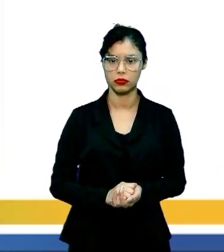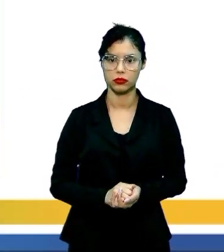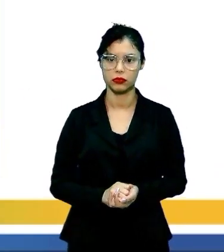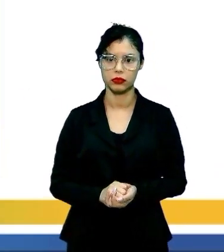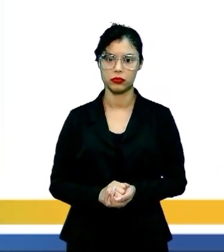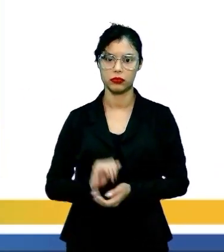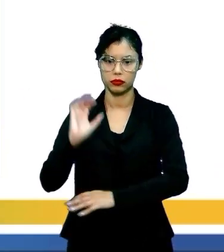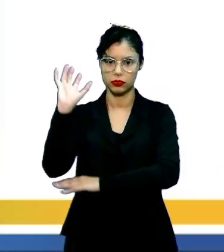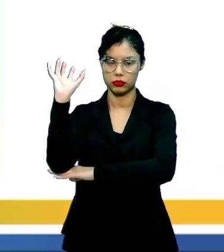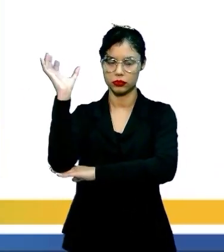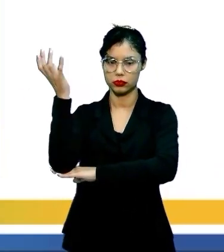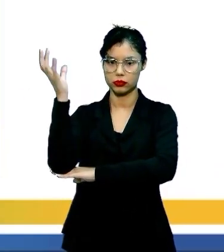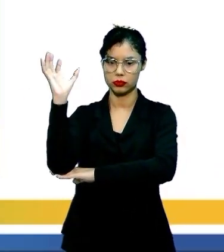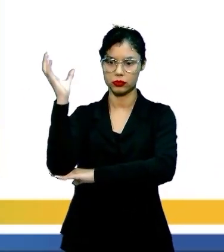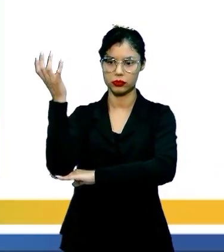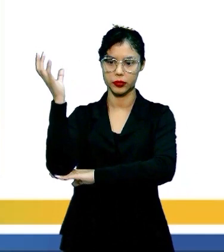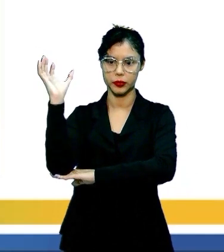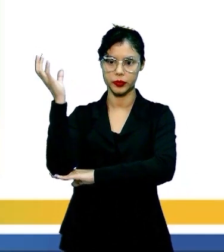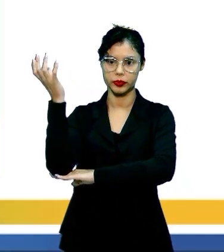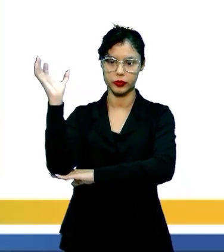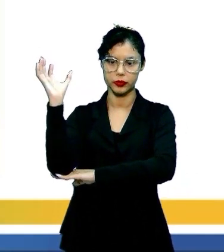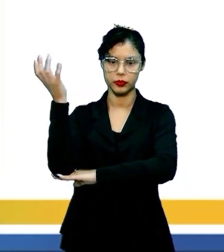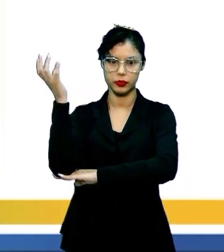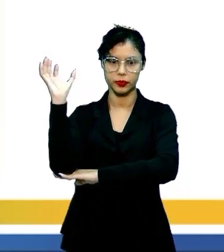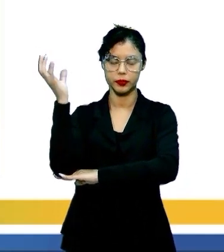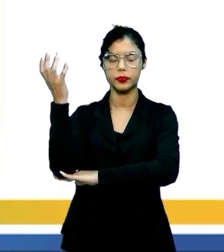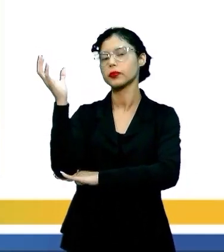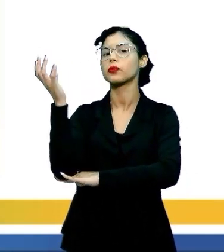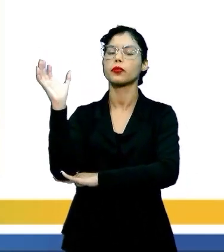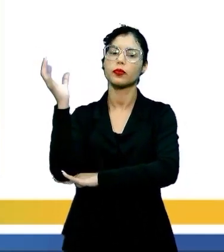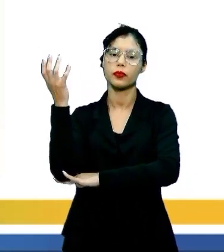uma árvore, ou umas árvores, que elas estão